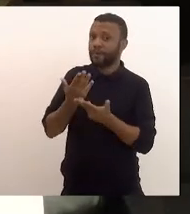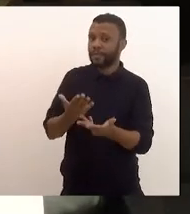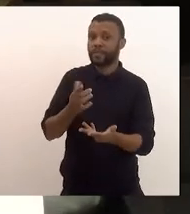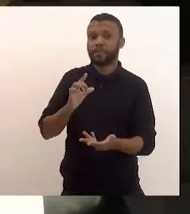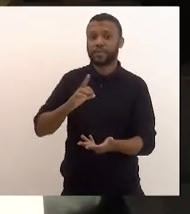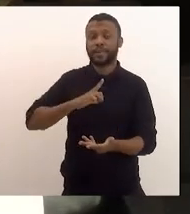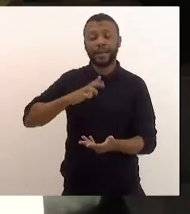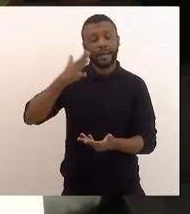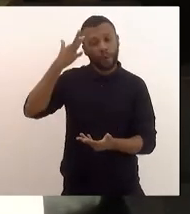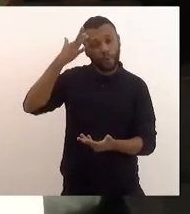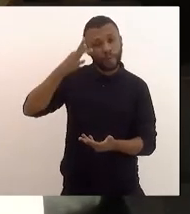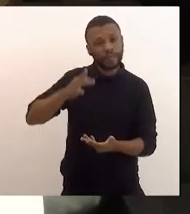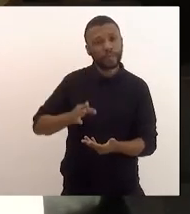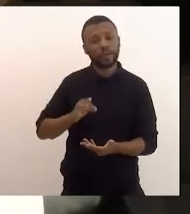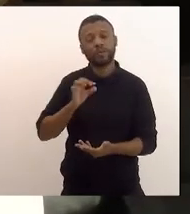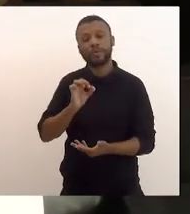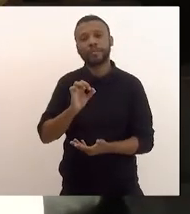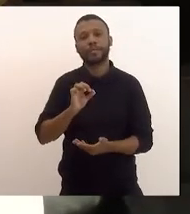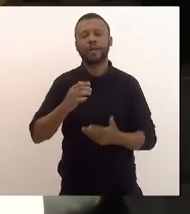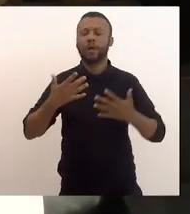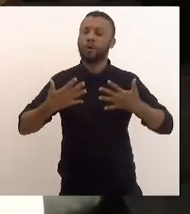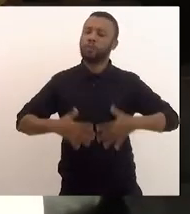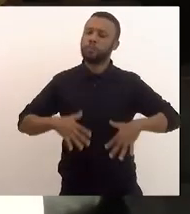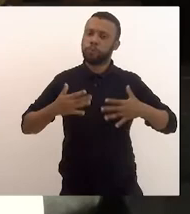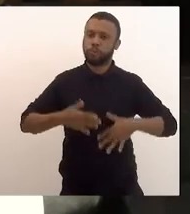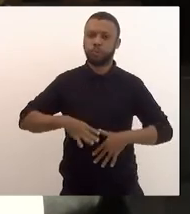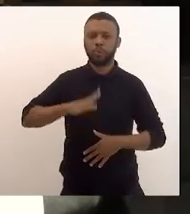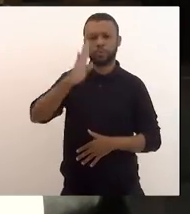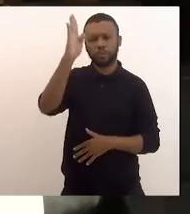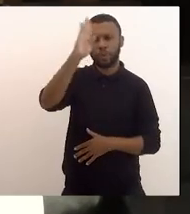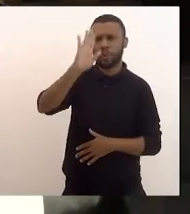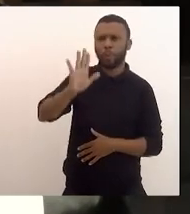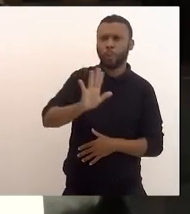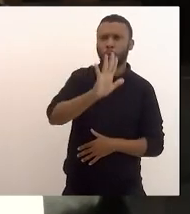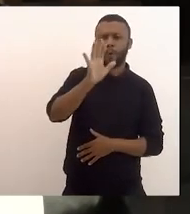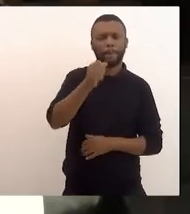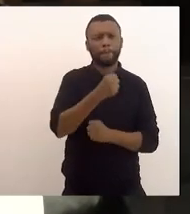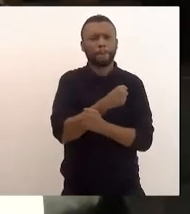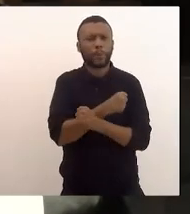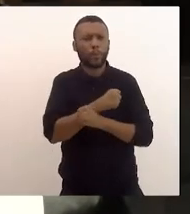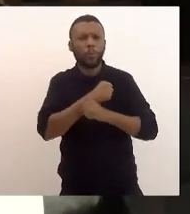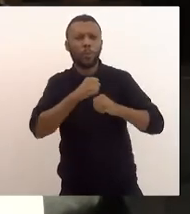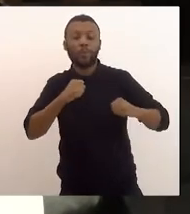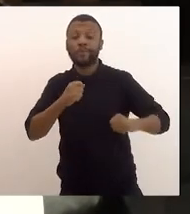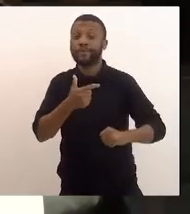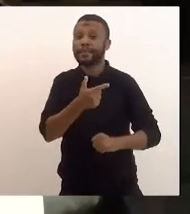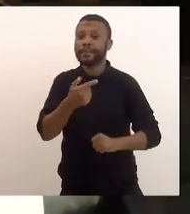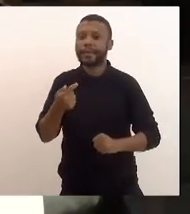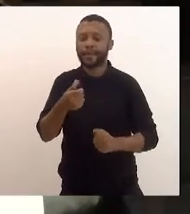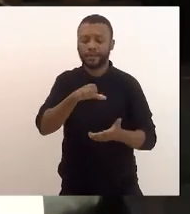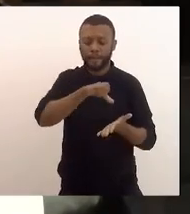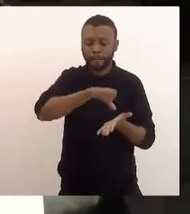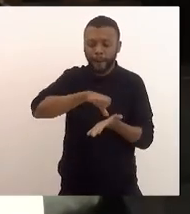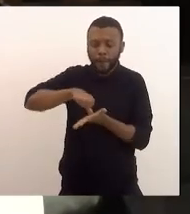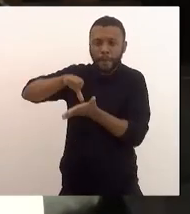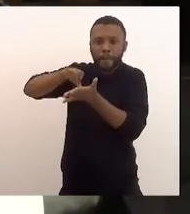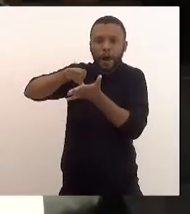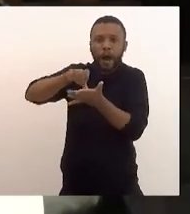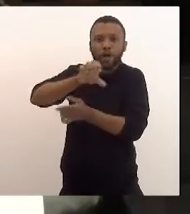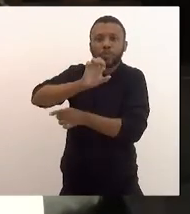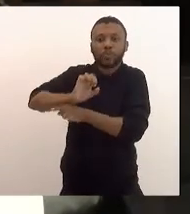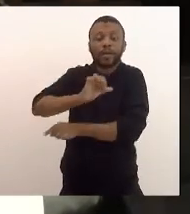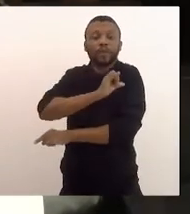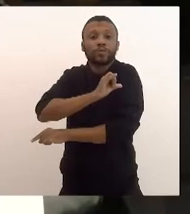ter a compreensão do da grandeza do nosso país do Brasil com 27 seccionais espalhados por todo o estado e